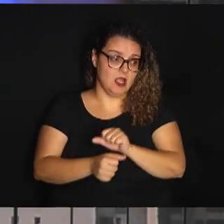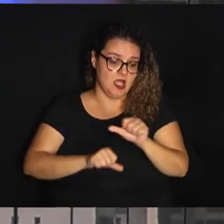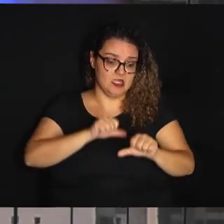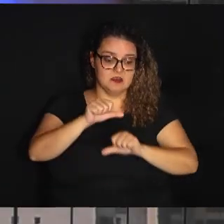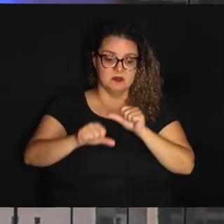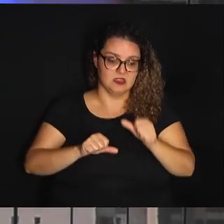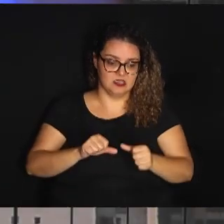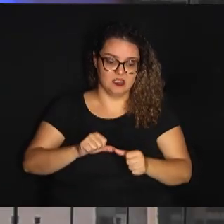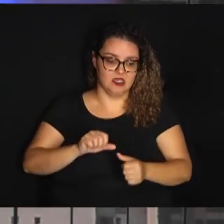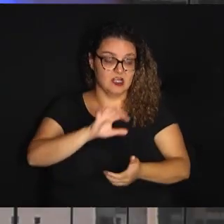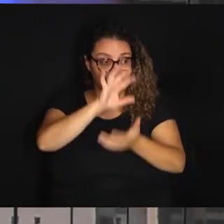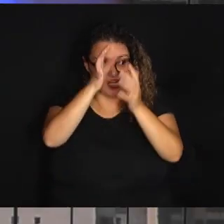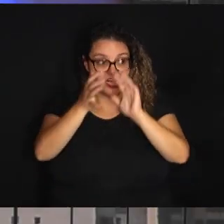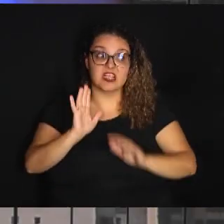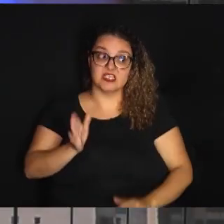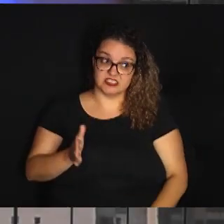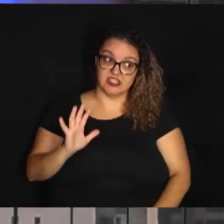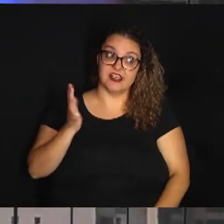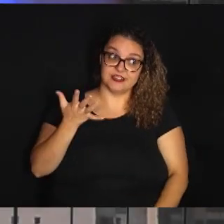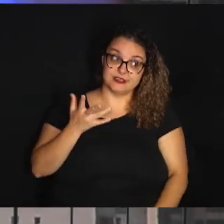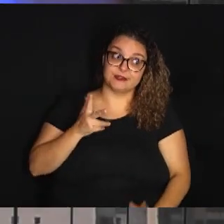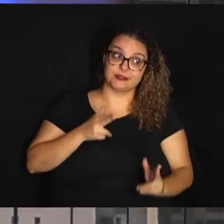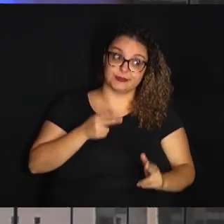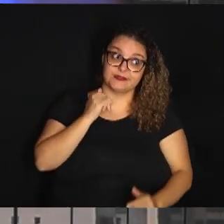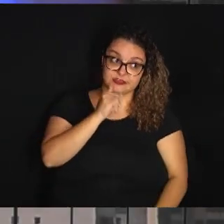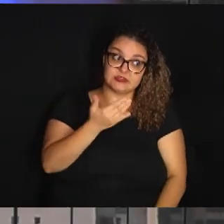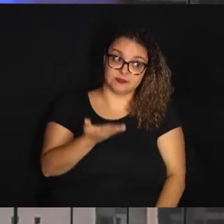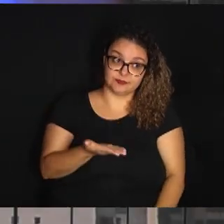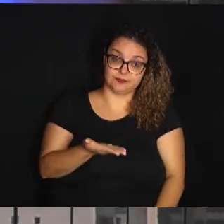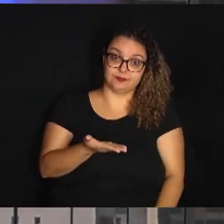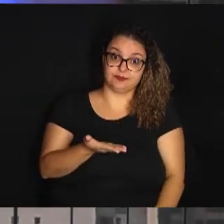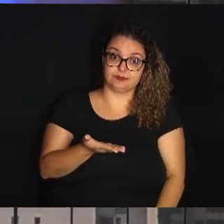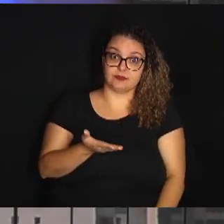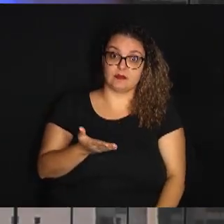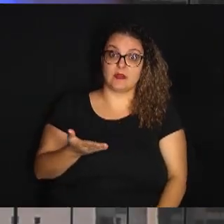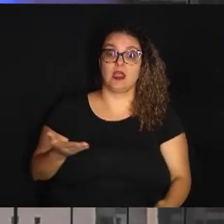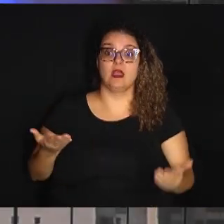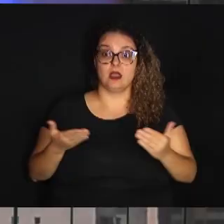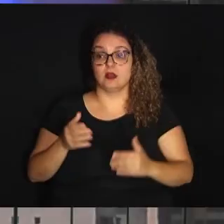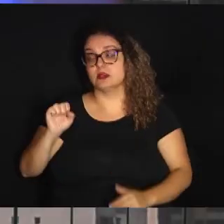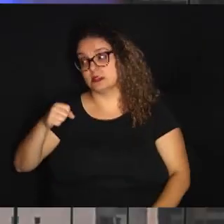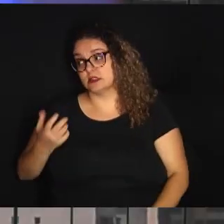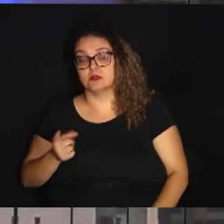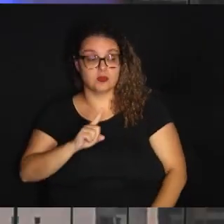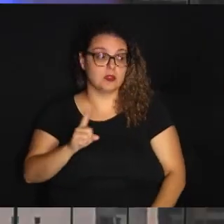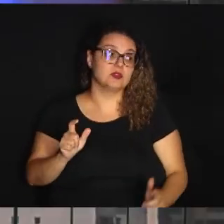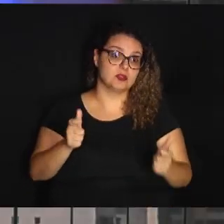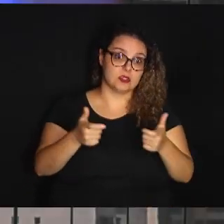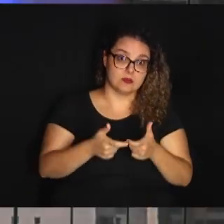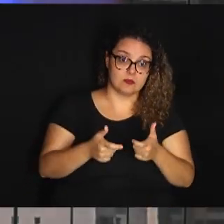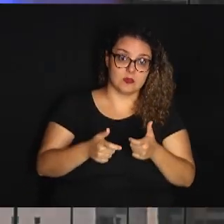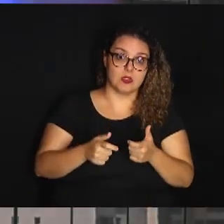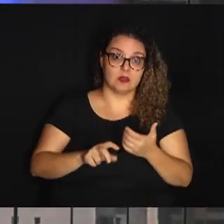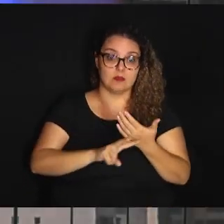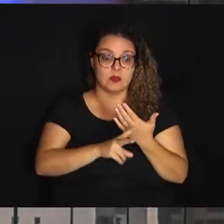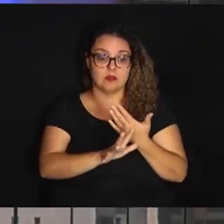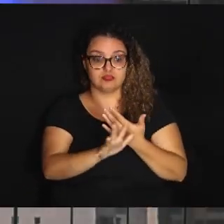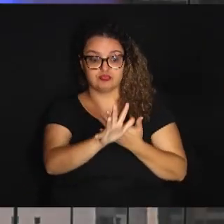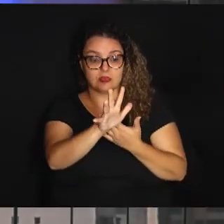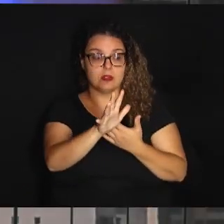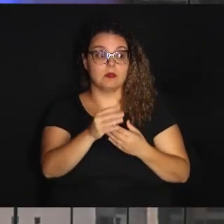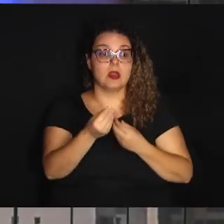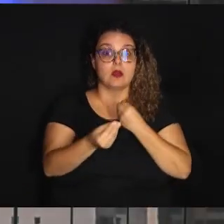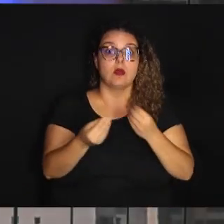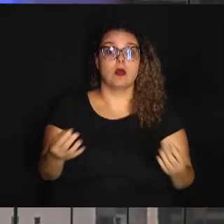de adaptação às mudanças climáticas que já estão aí, como você bem mesmo falou, né? Agora não é só reduzir